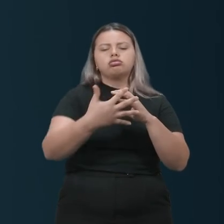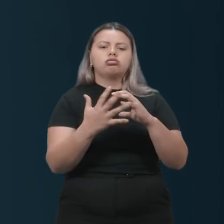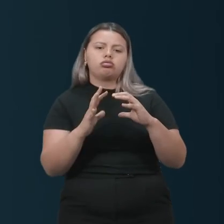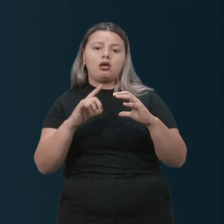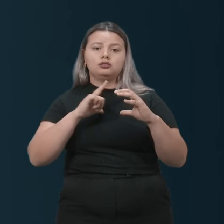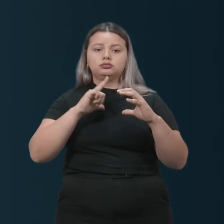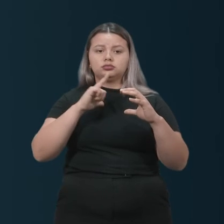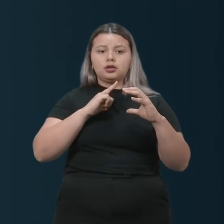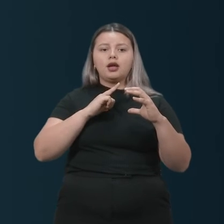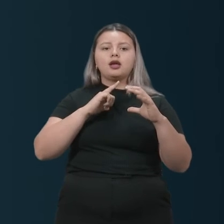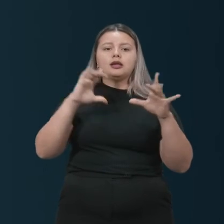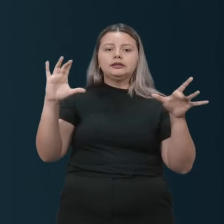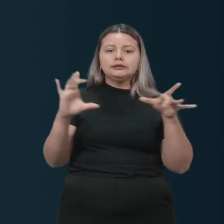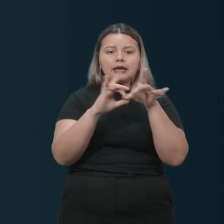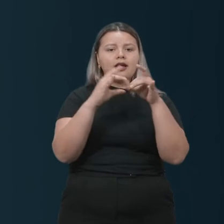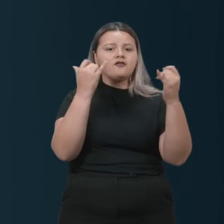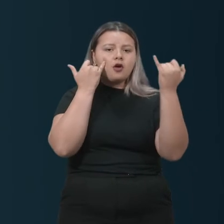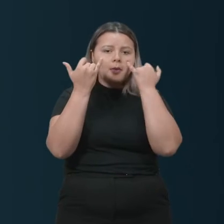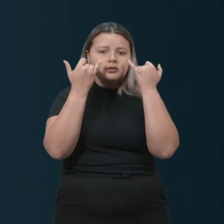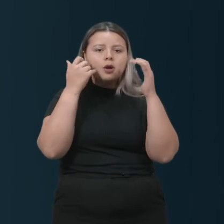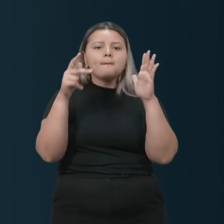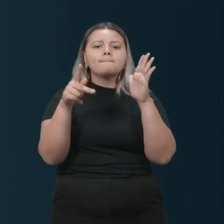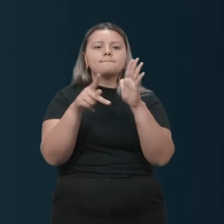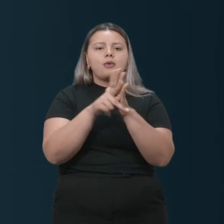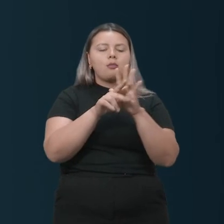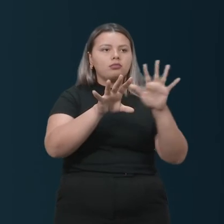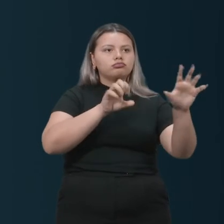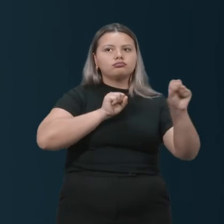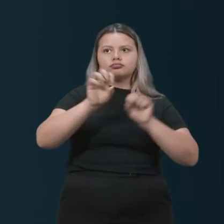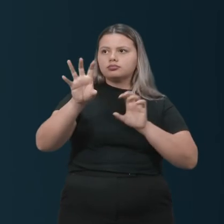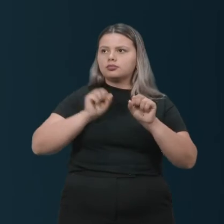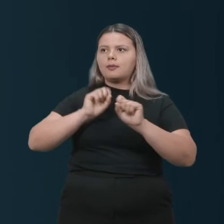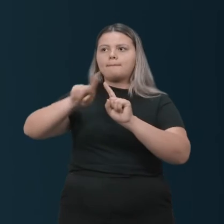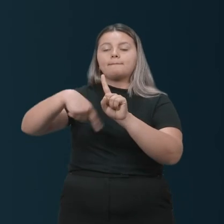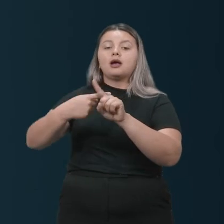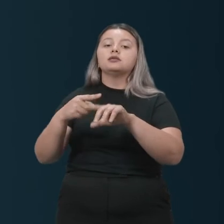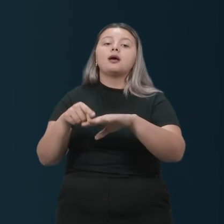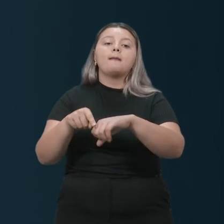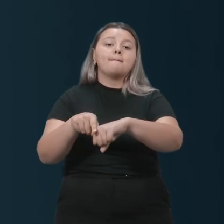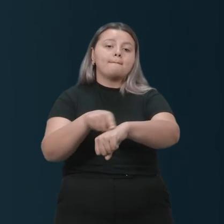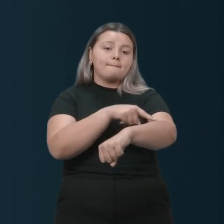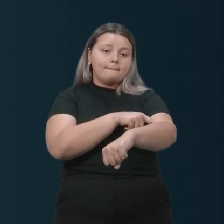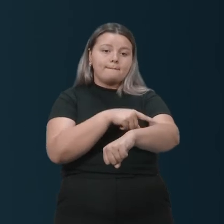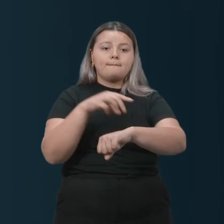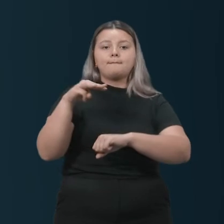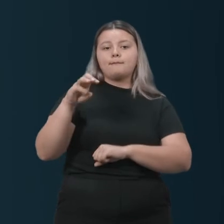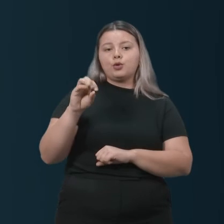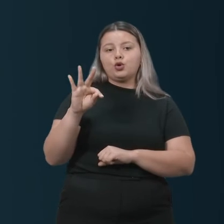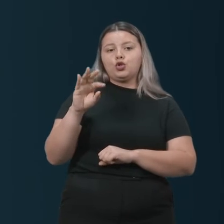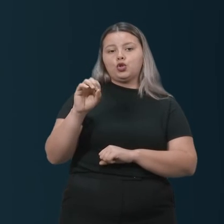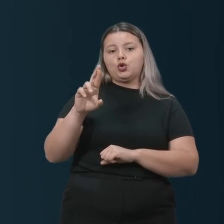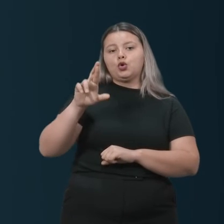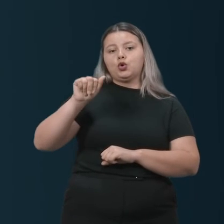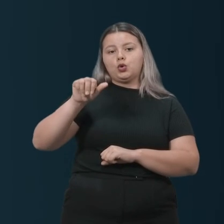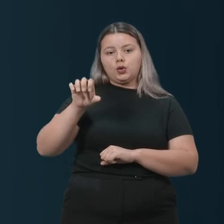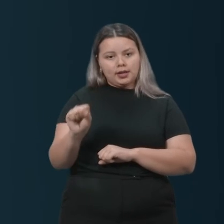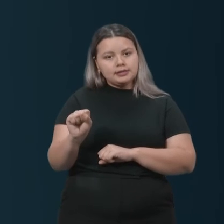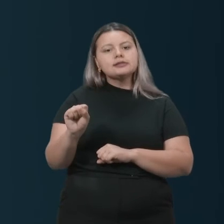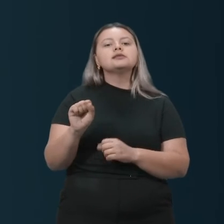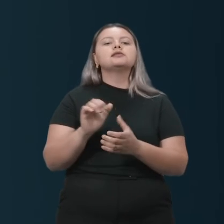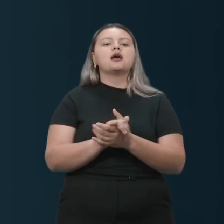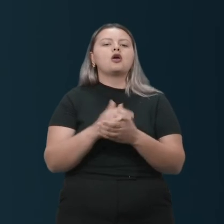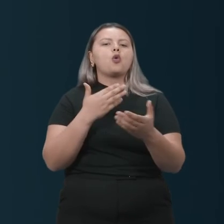de integrar informações sensoriais e motoras. Então, todo tipo de informação sensorial